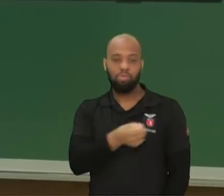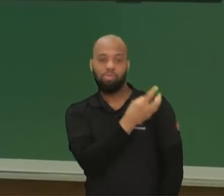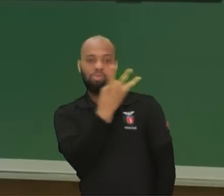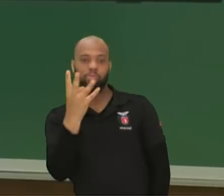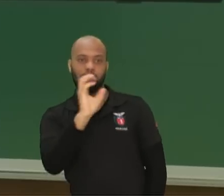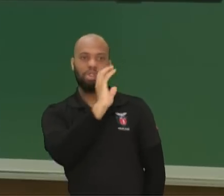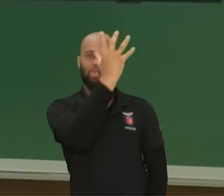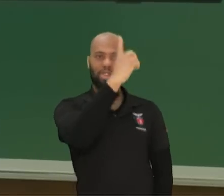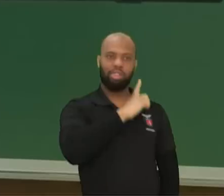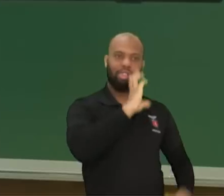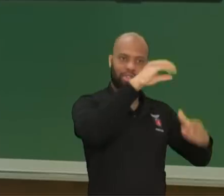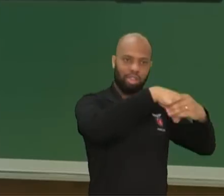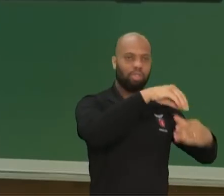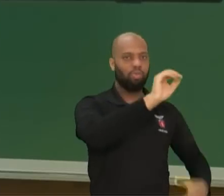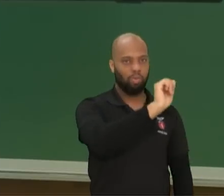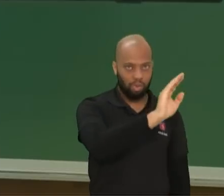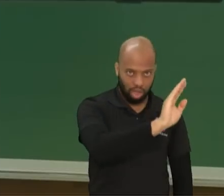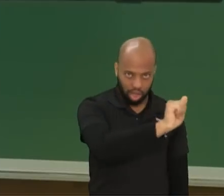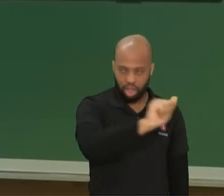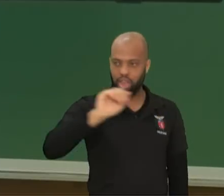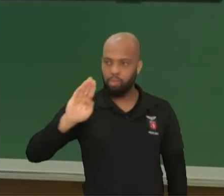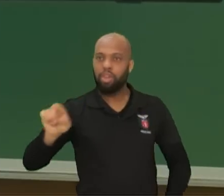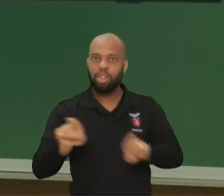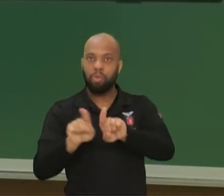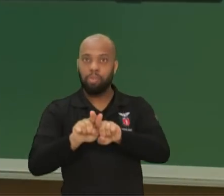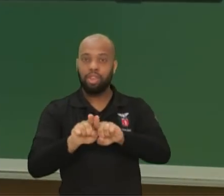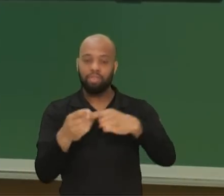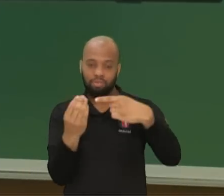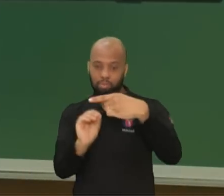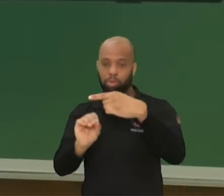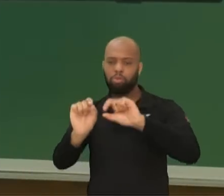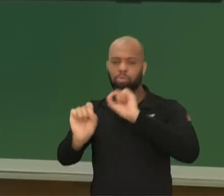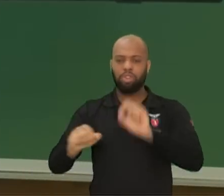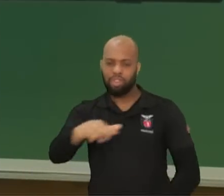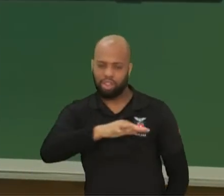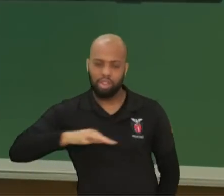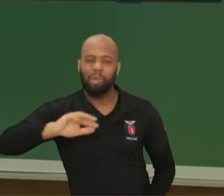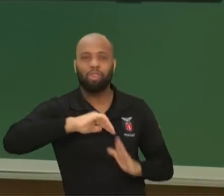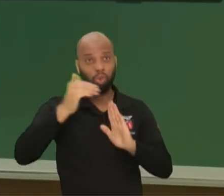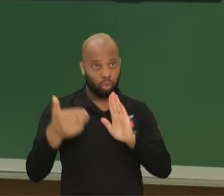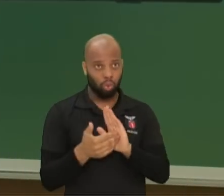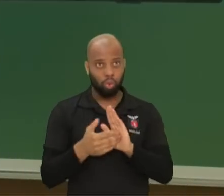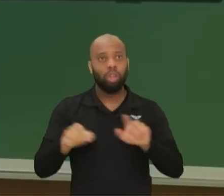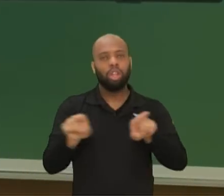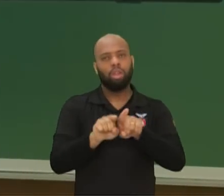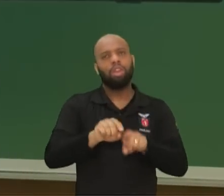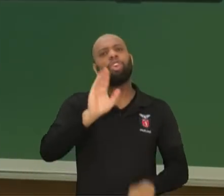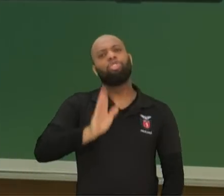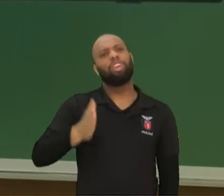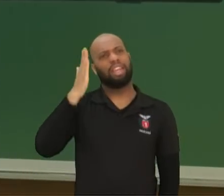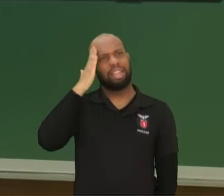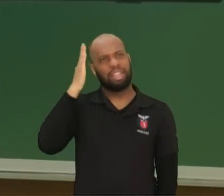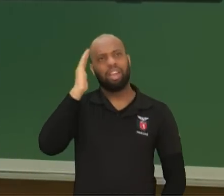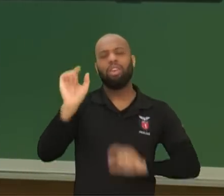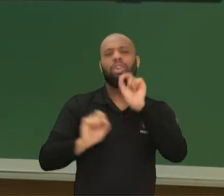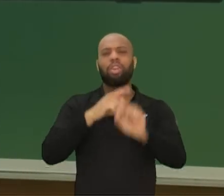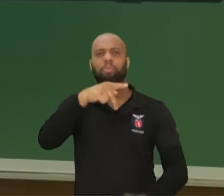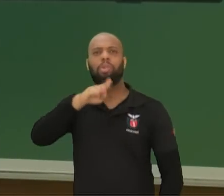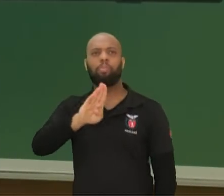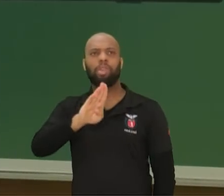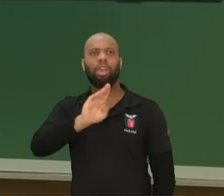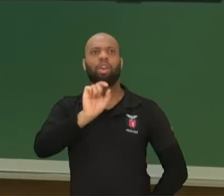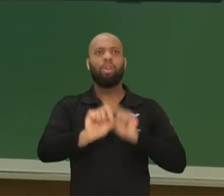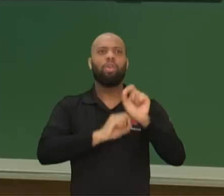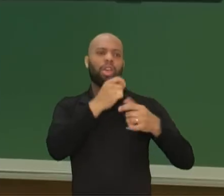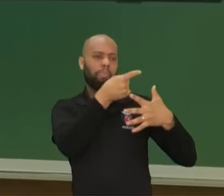divididos pelo nosso espaço amostral. E também essa fórmula que nós já utilizamos bastante, que é a probabilidade de ocorrer B,